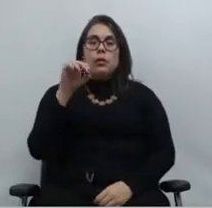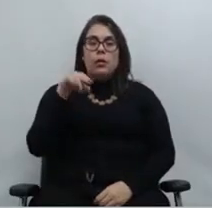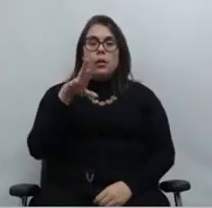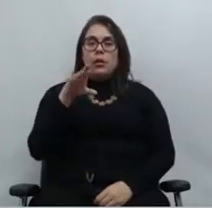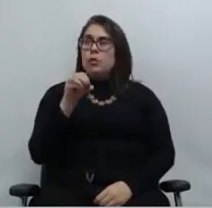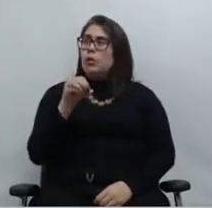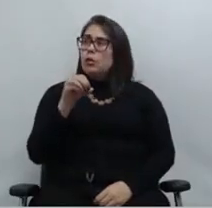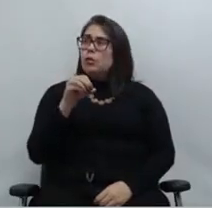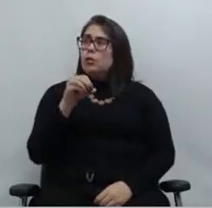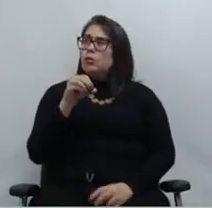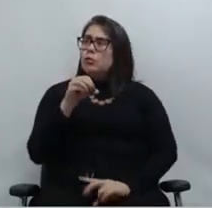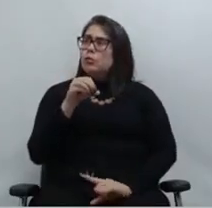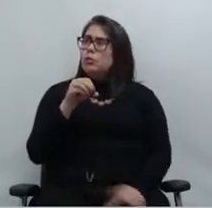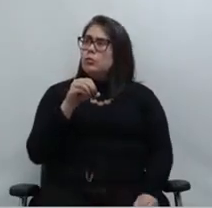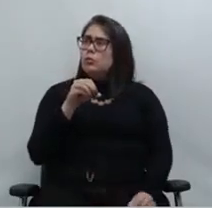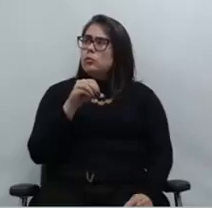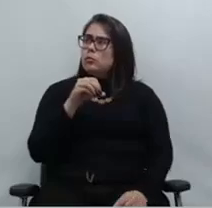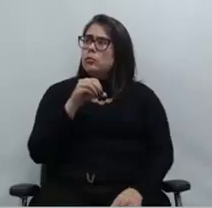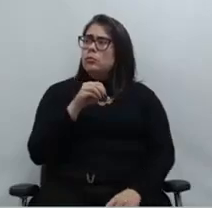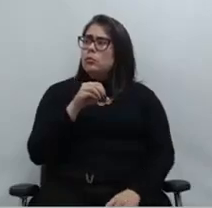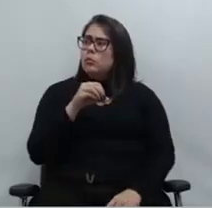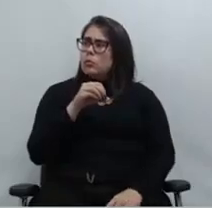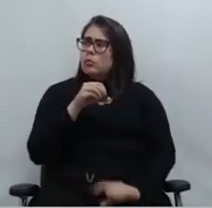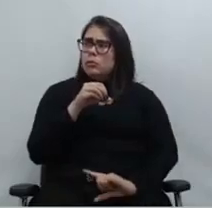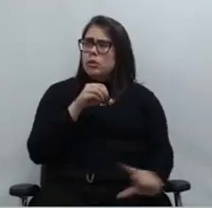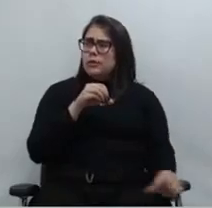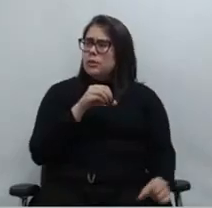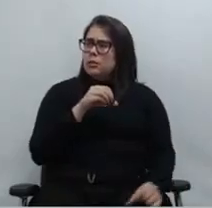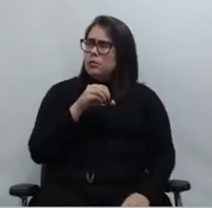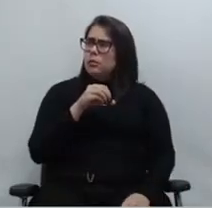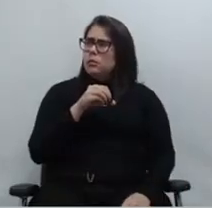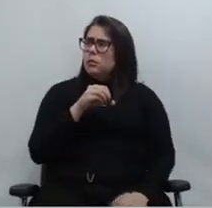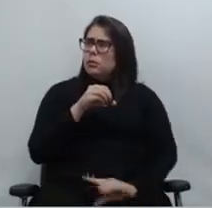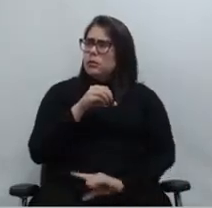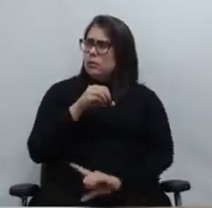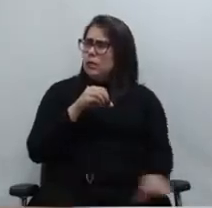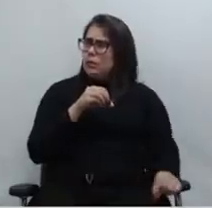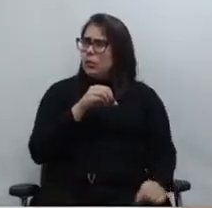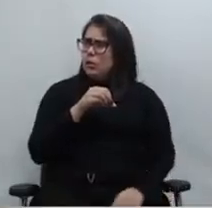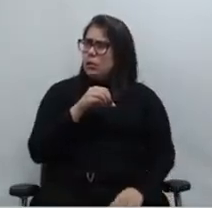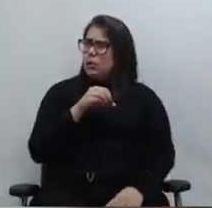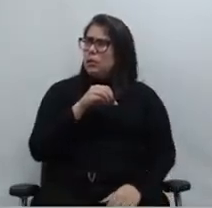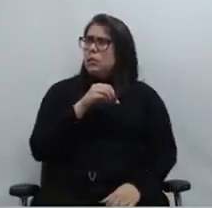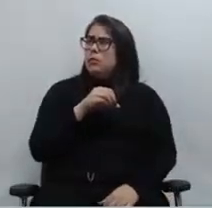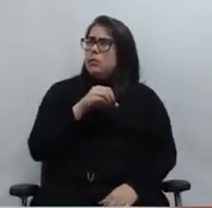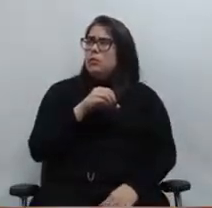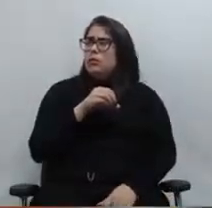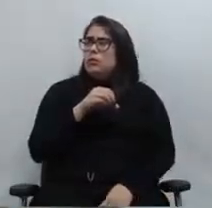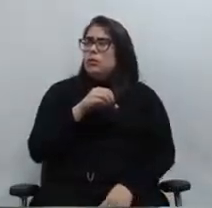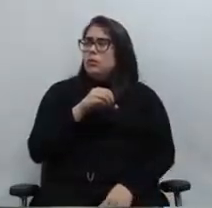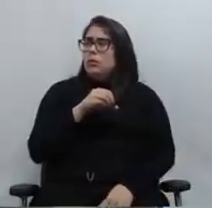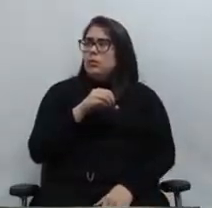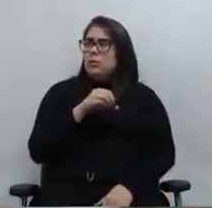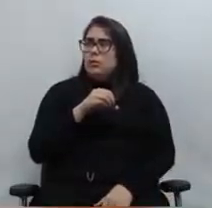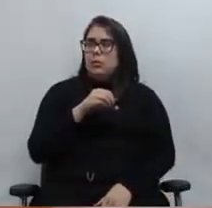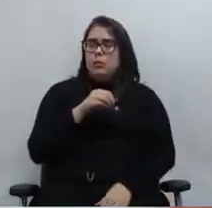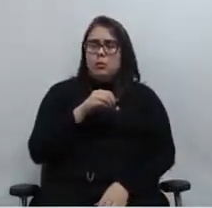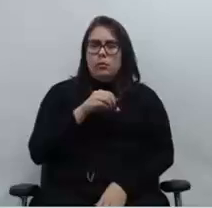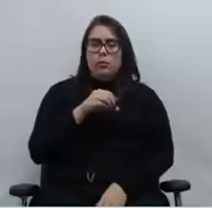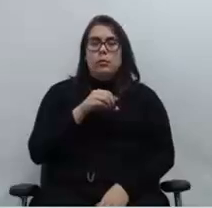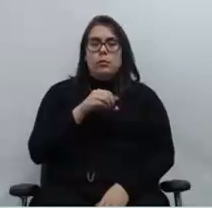devidamente com os óculos consigo enxergar no link o pedido de inscrição. Está com a palavra. Presidente, primeiro